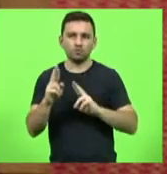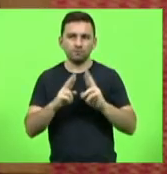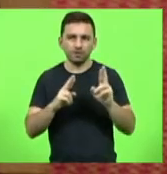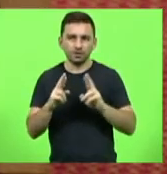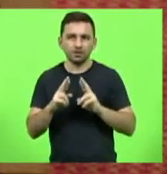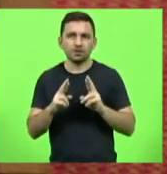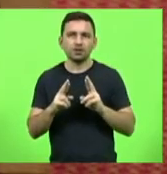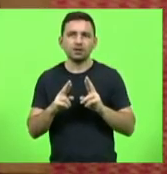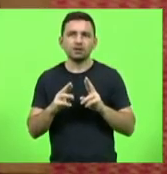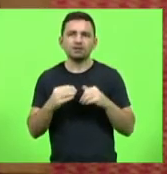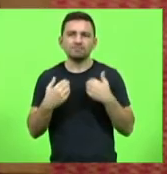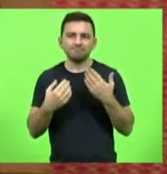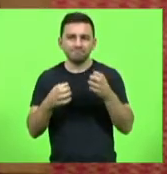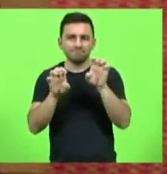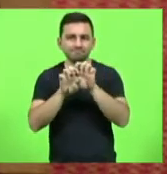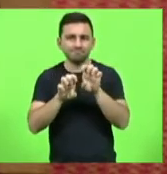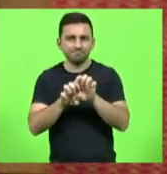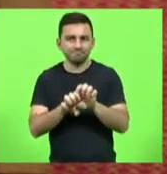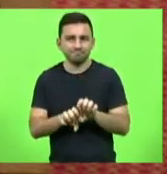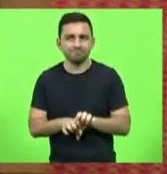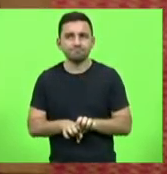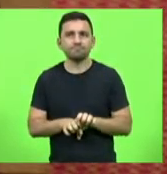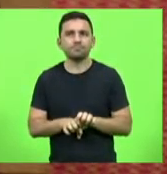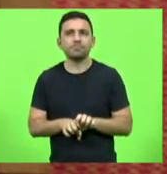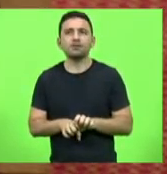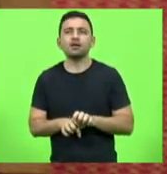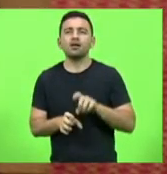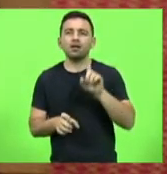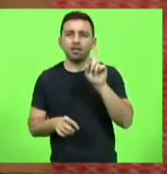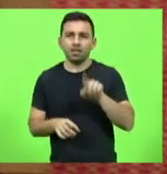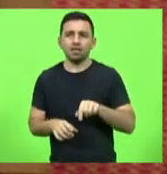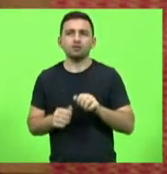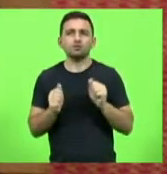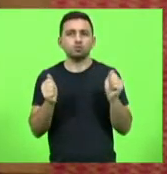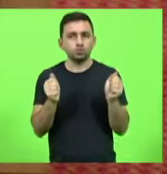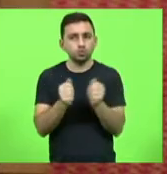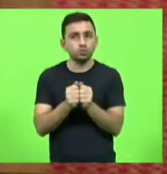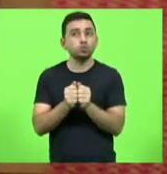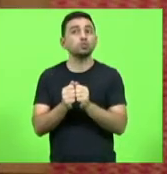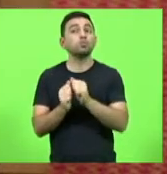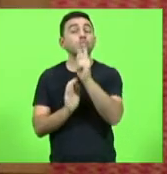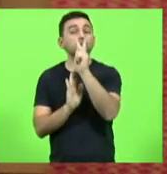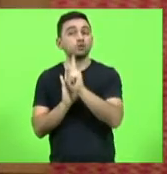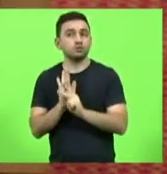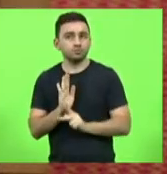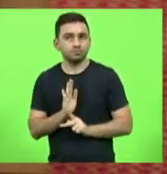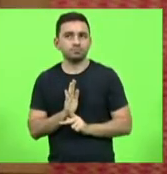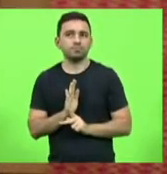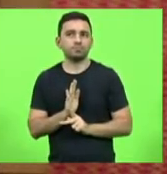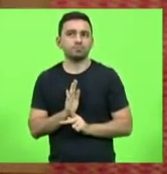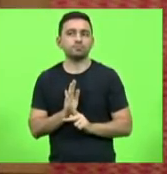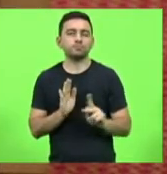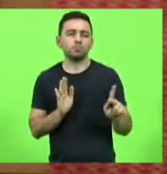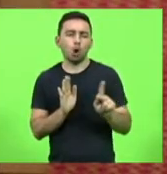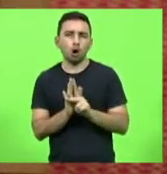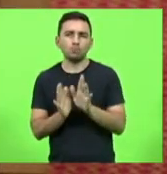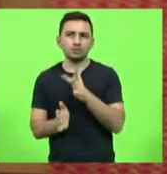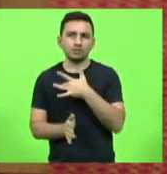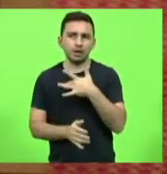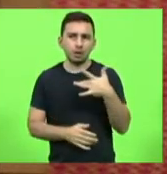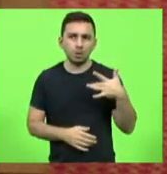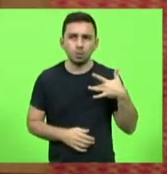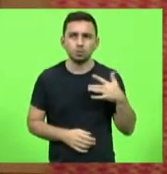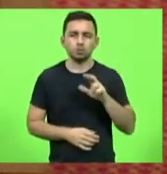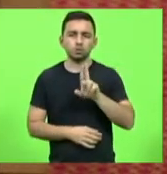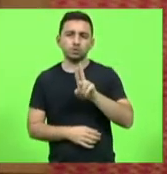nossa infraestrutura, é, junto com os projetos de saúde, de UTI,